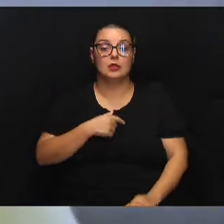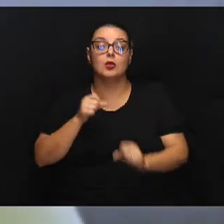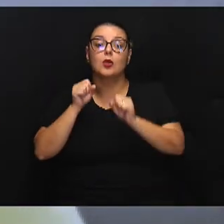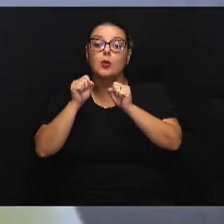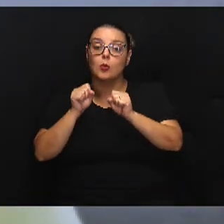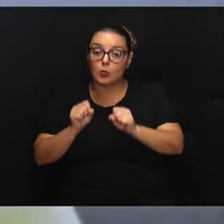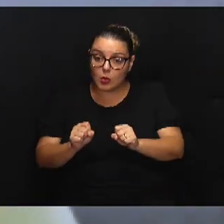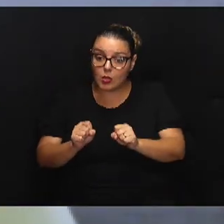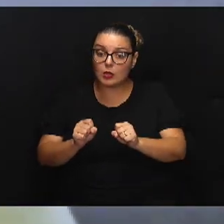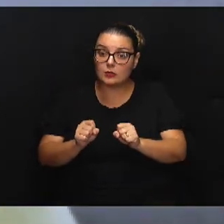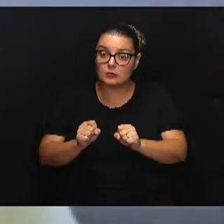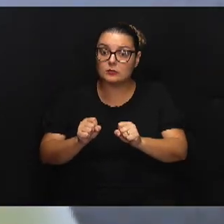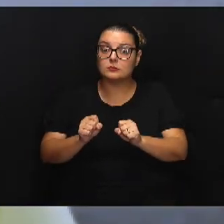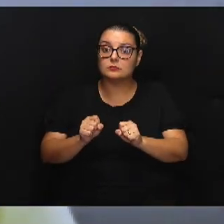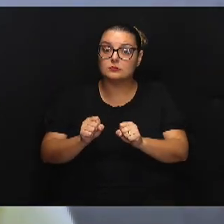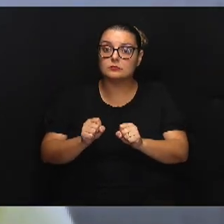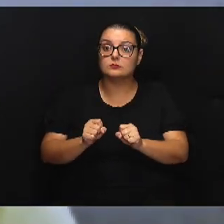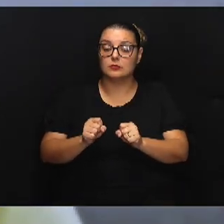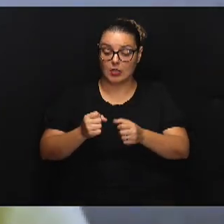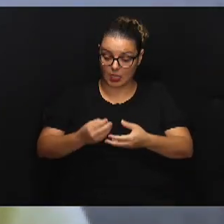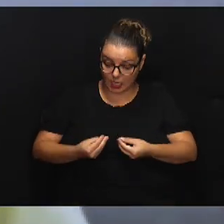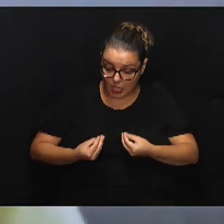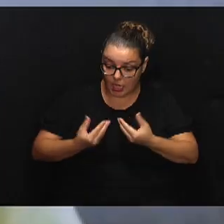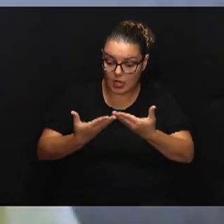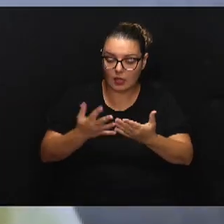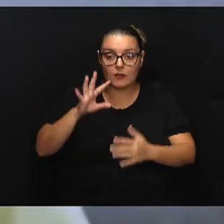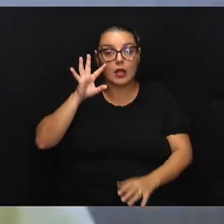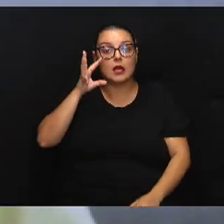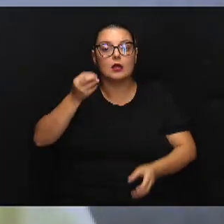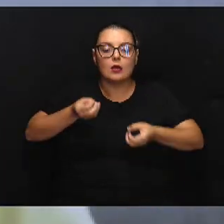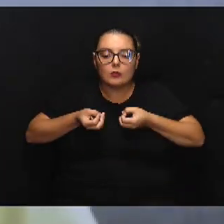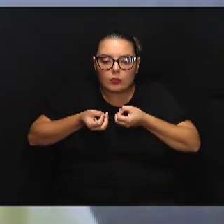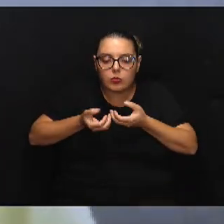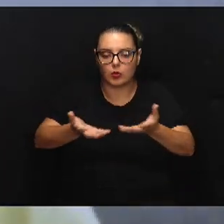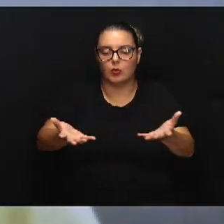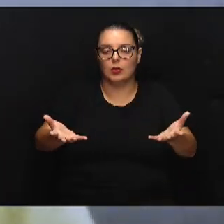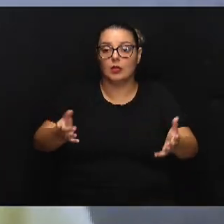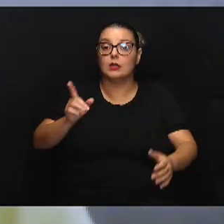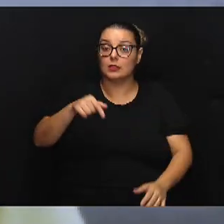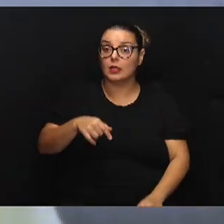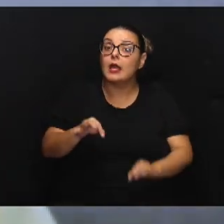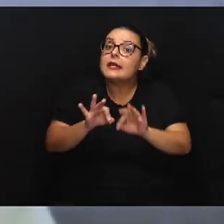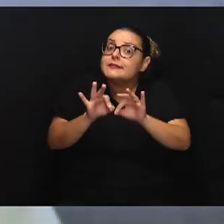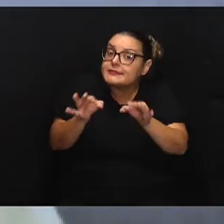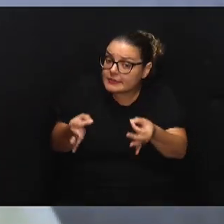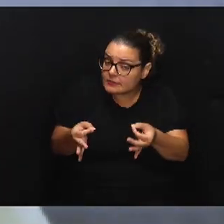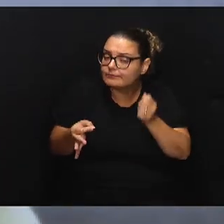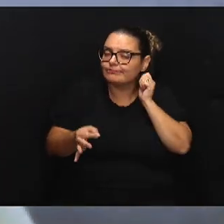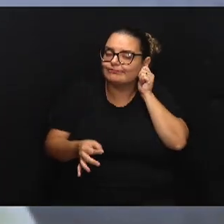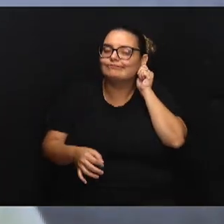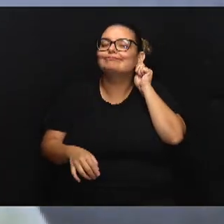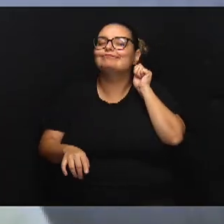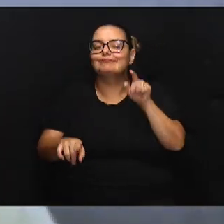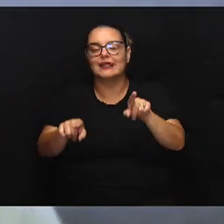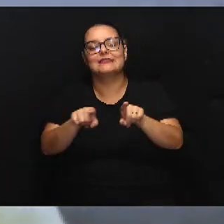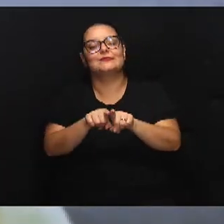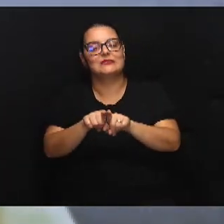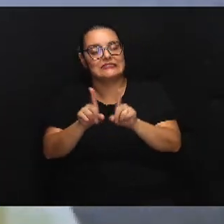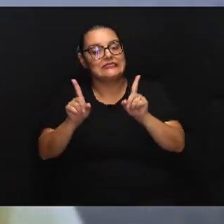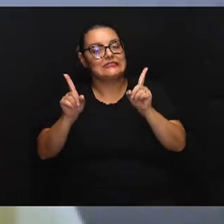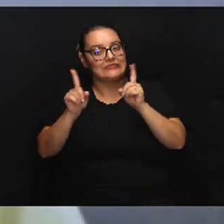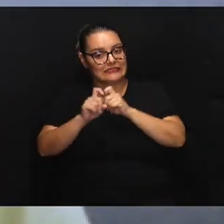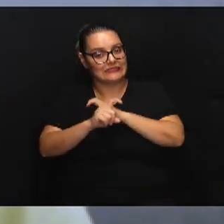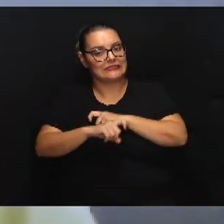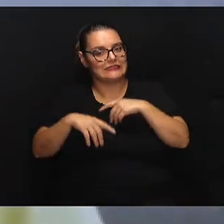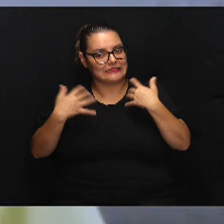possa levar este conhecimento, que é um conhecimento tão simples, mas ao mesmo tempo ele é desafiador.